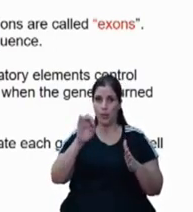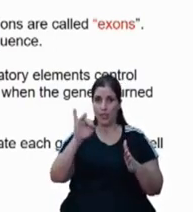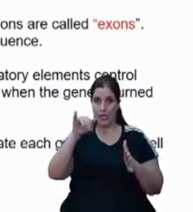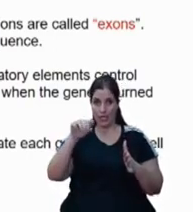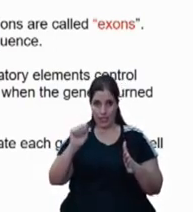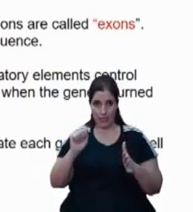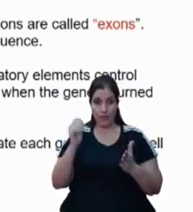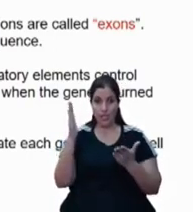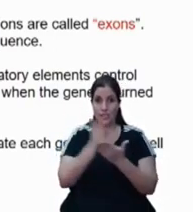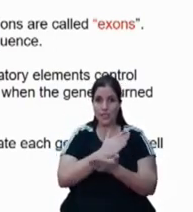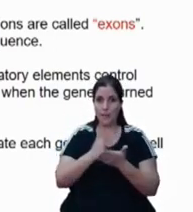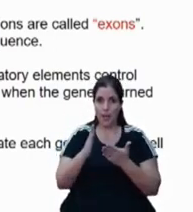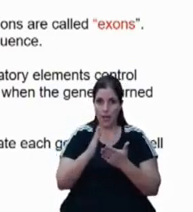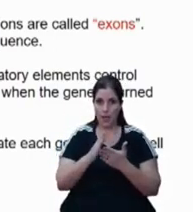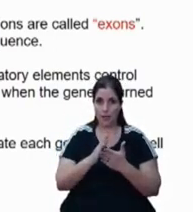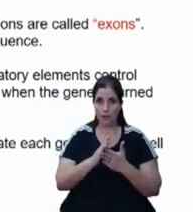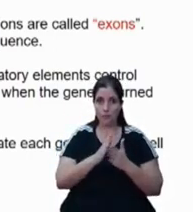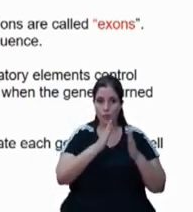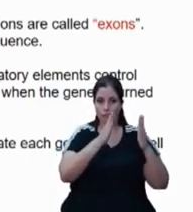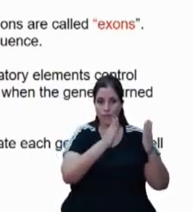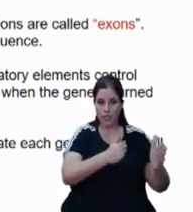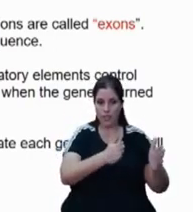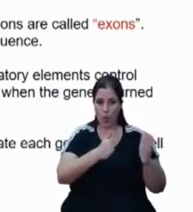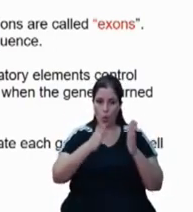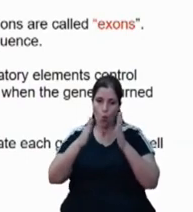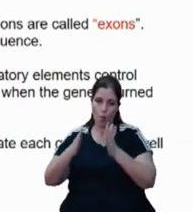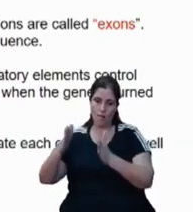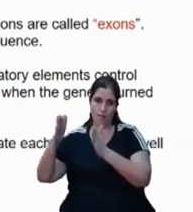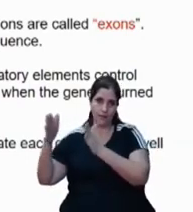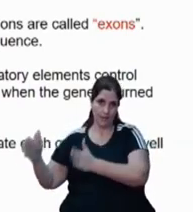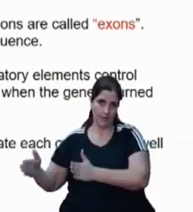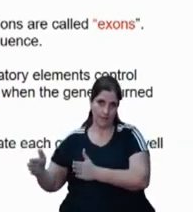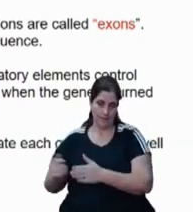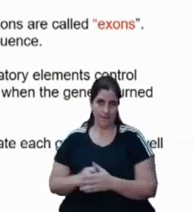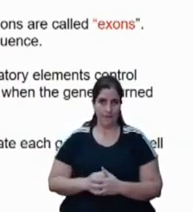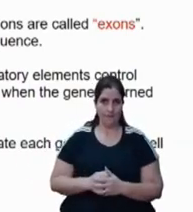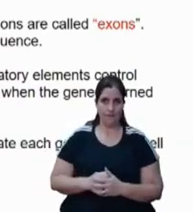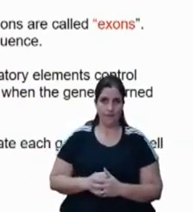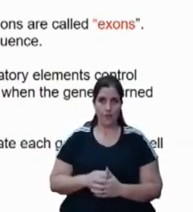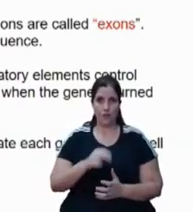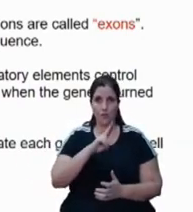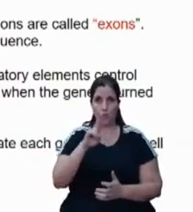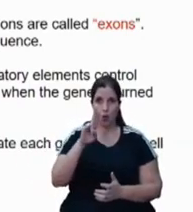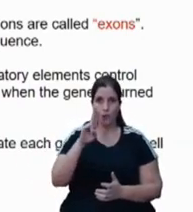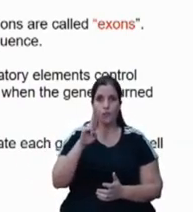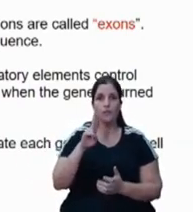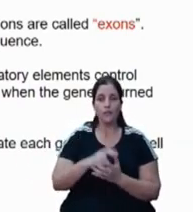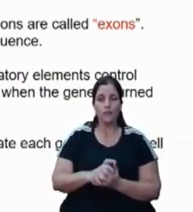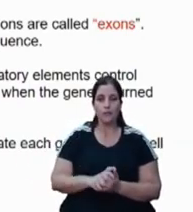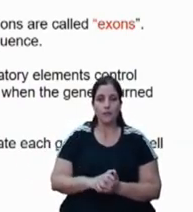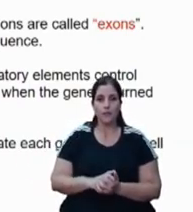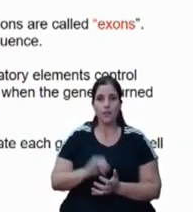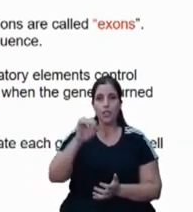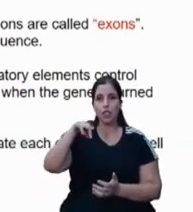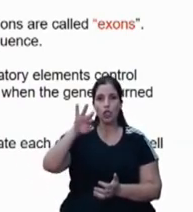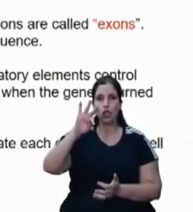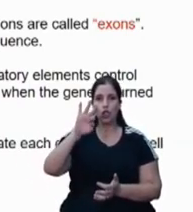are separados separated por by intervening sequências sequences intervenientes called introns. There's chamados intron 1 introns. and intron 2.